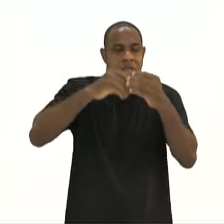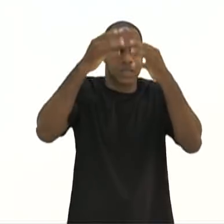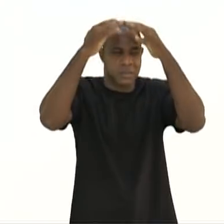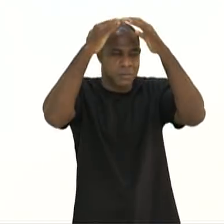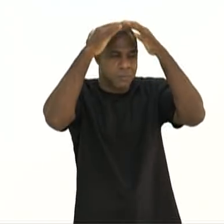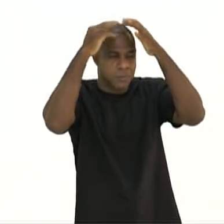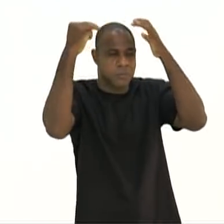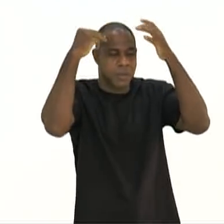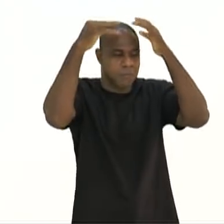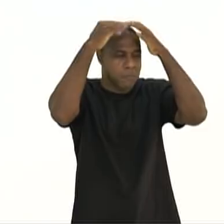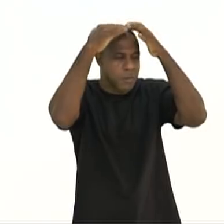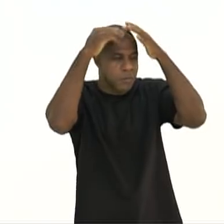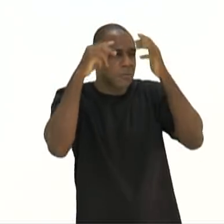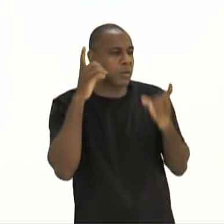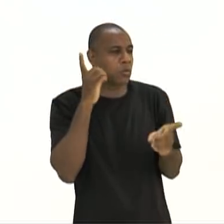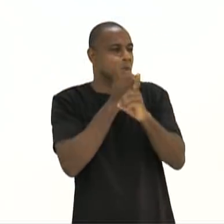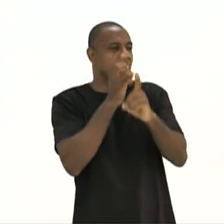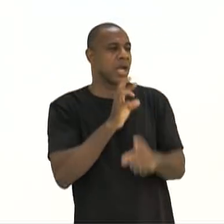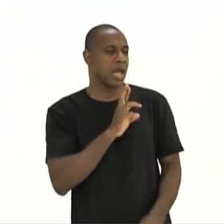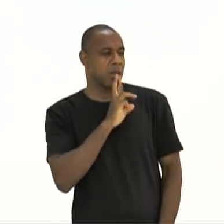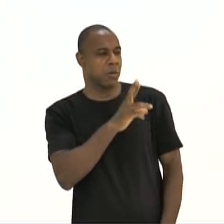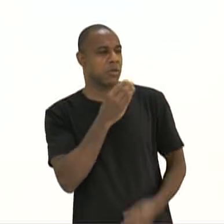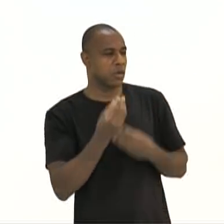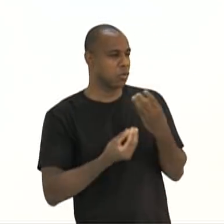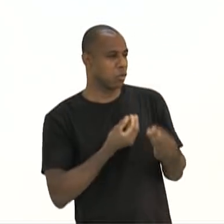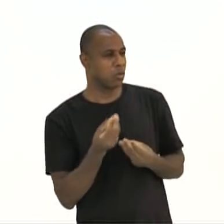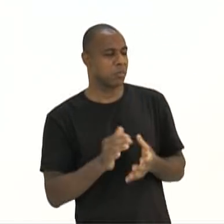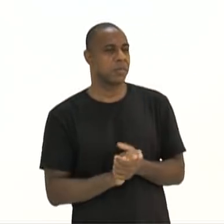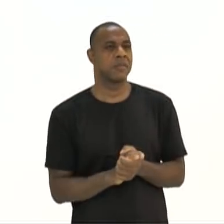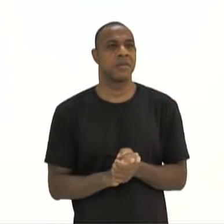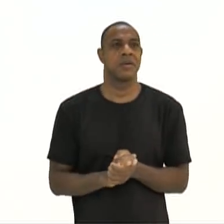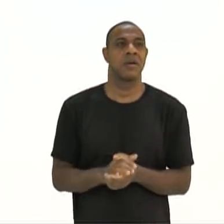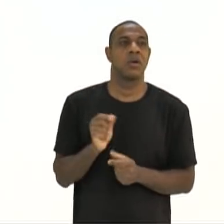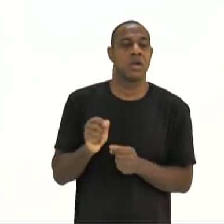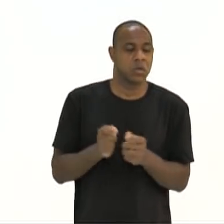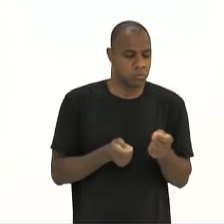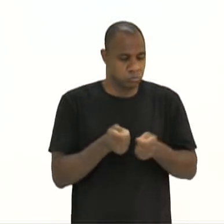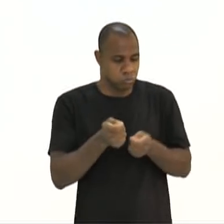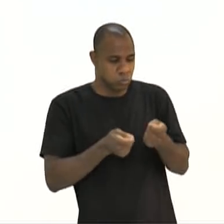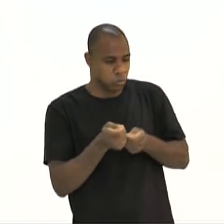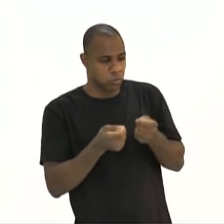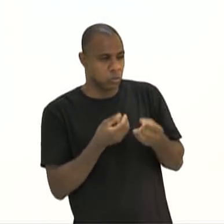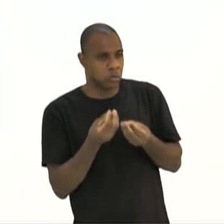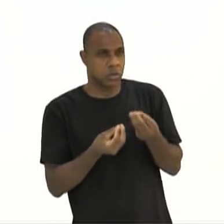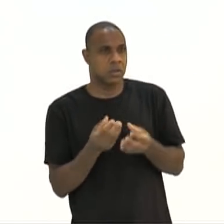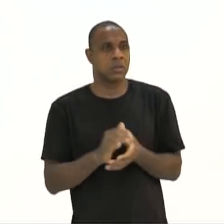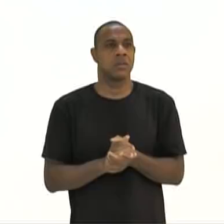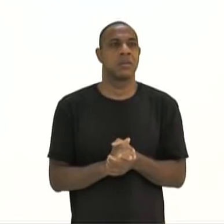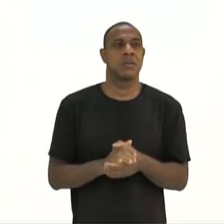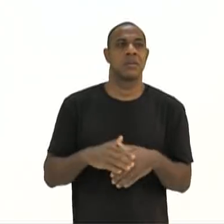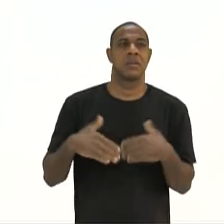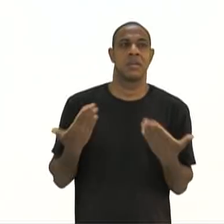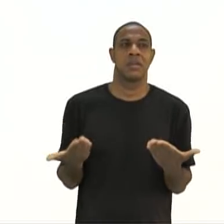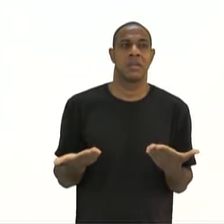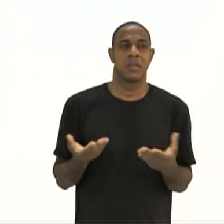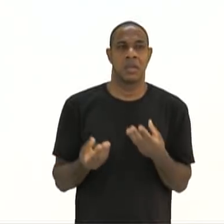resposta. Baseadas na sala de comando, o centro de controle dentro